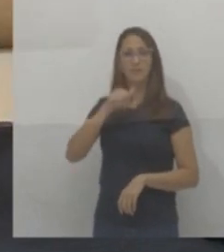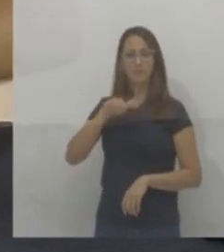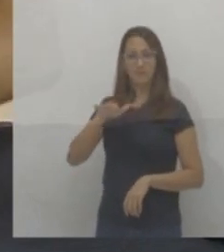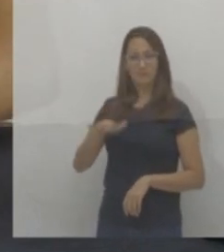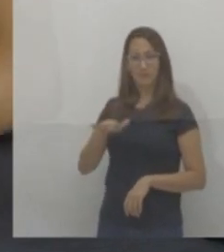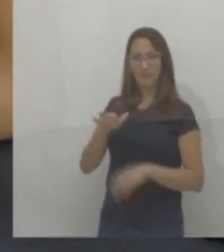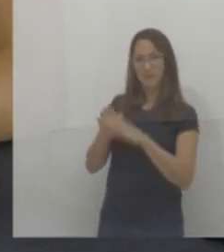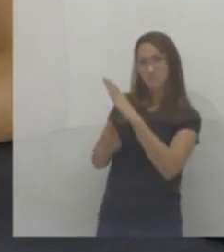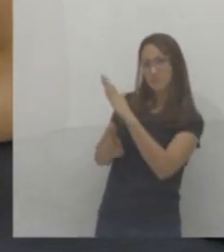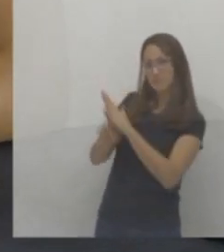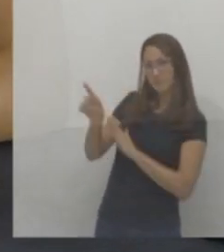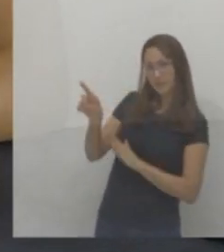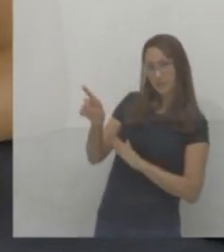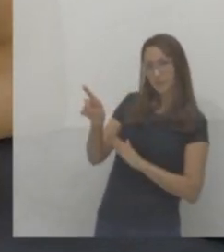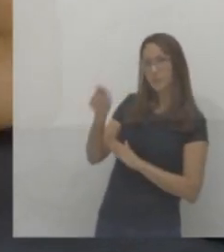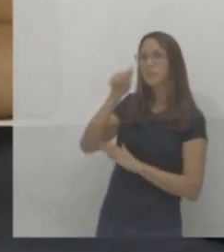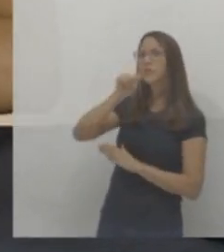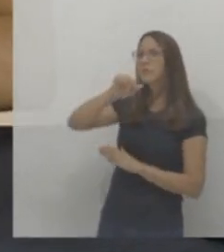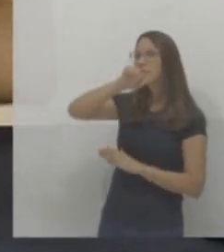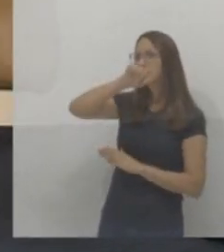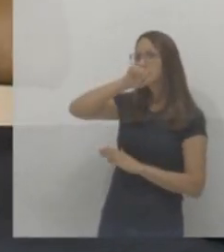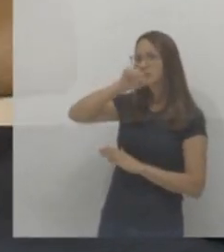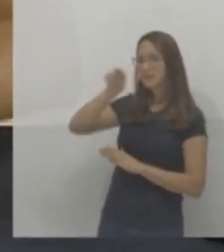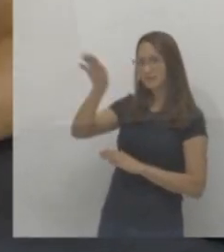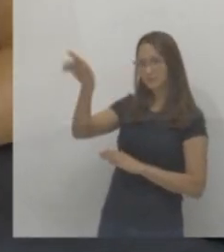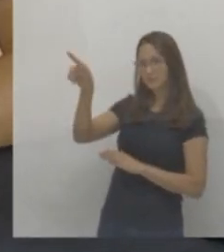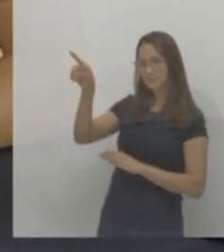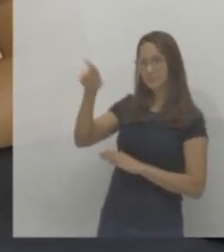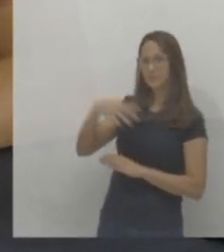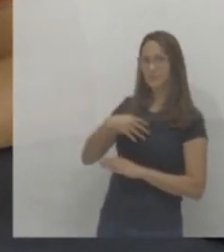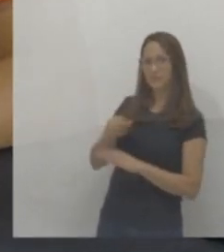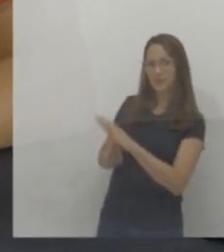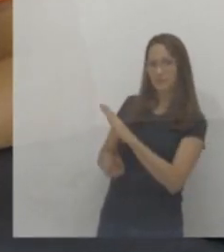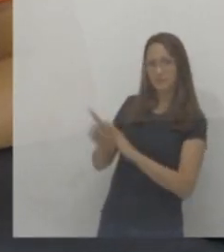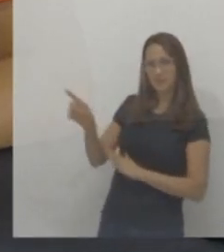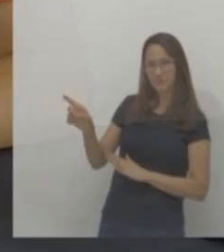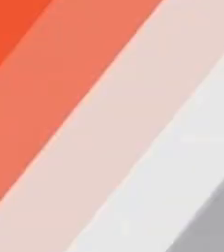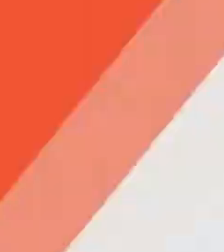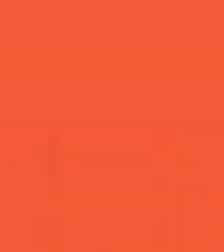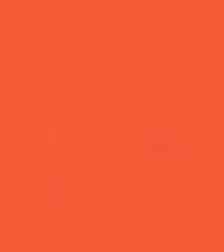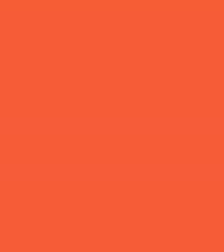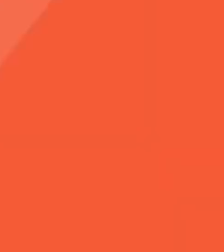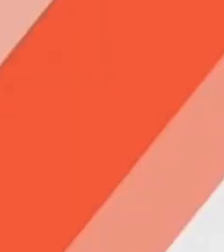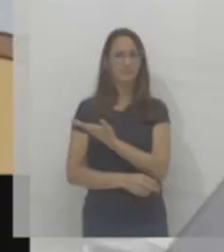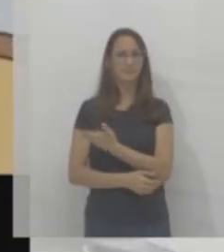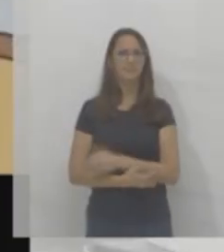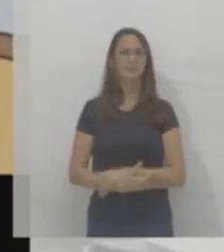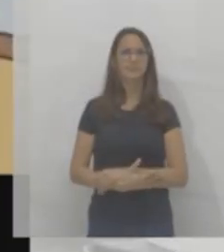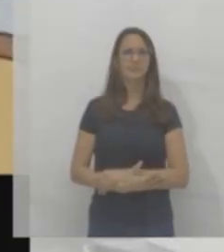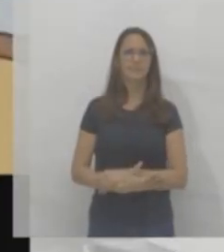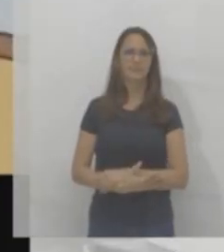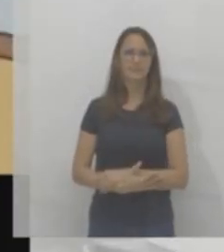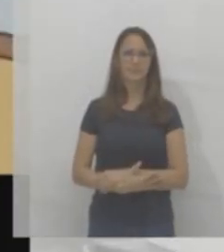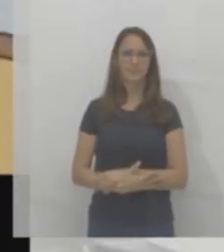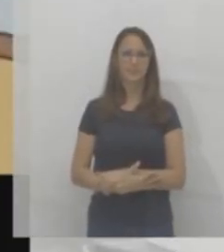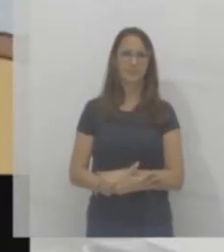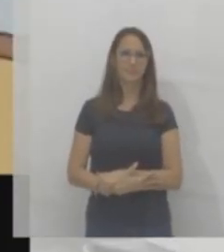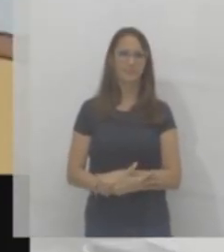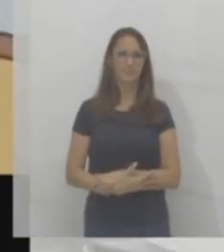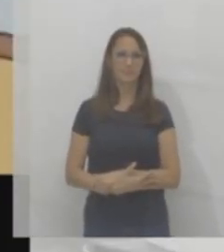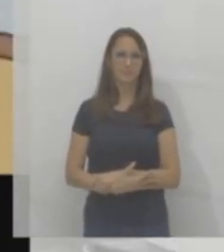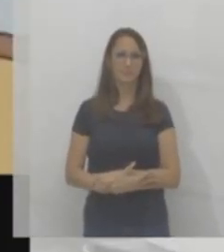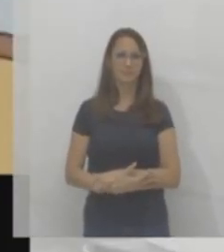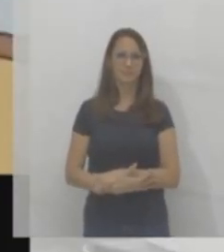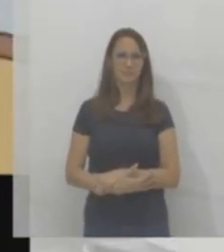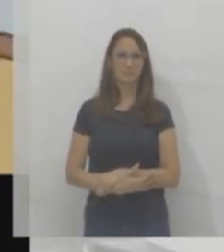Vamos raciocinar em cima da resposta da mãe. É um exercício com vídeo aqui pra gente, tá? Vai lá, atenção. Mom, I want